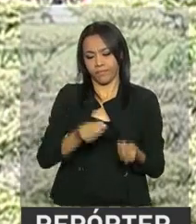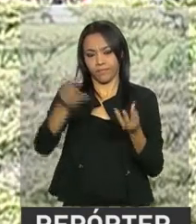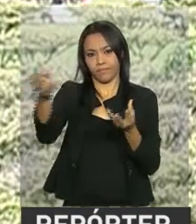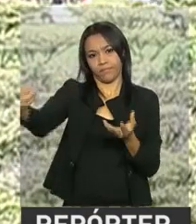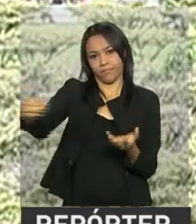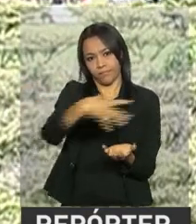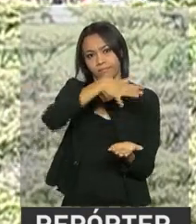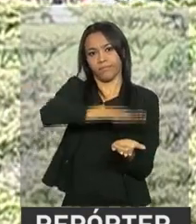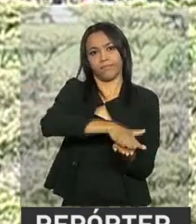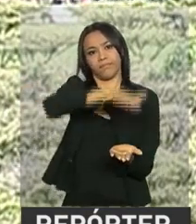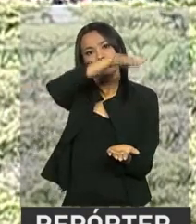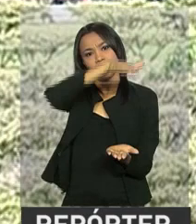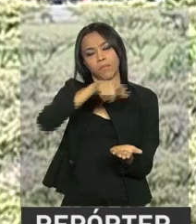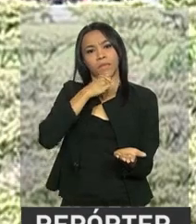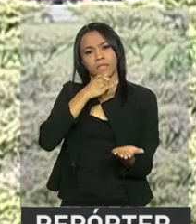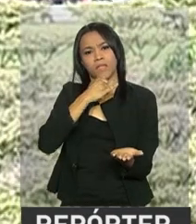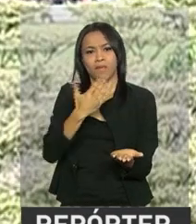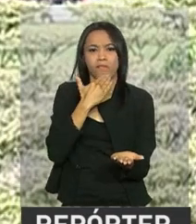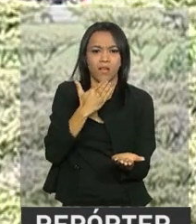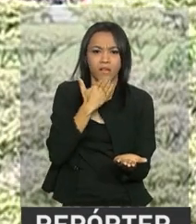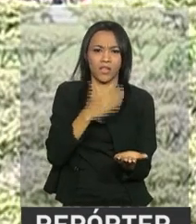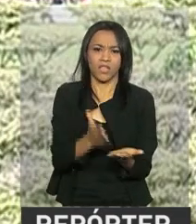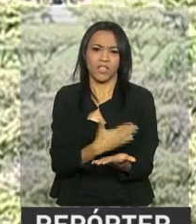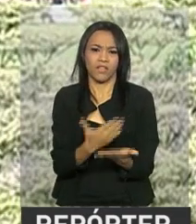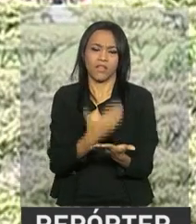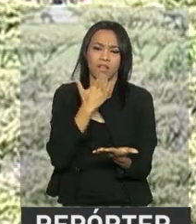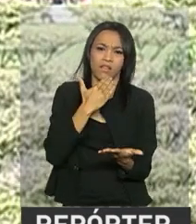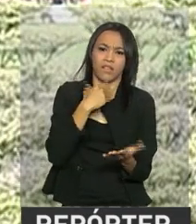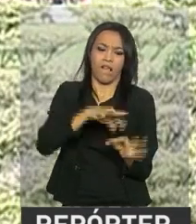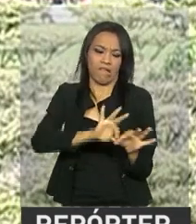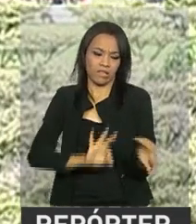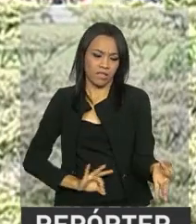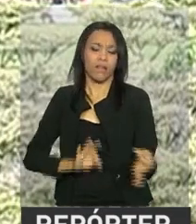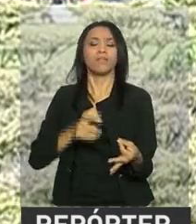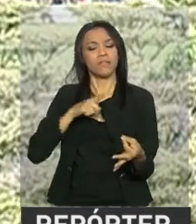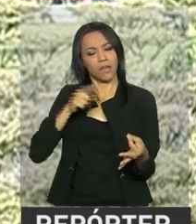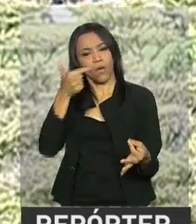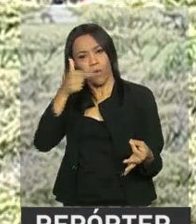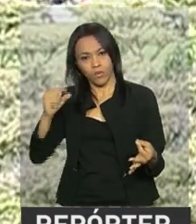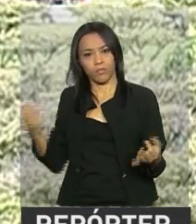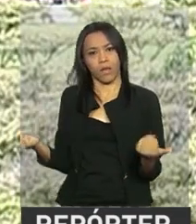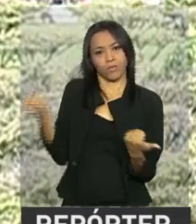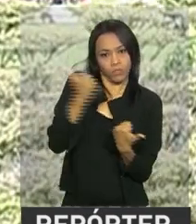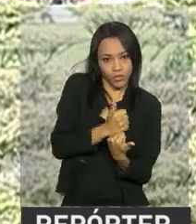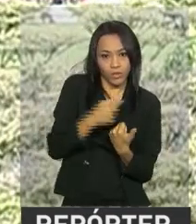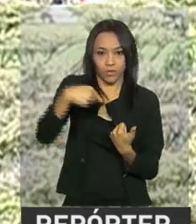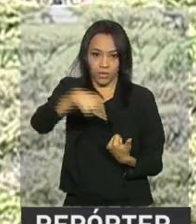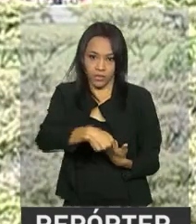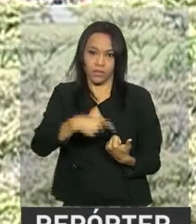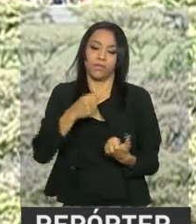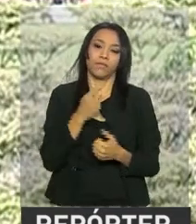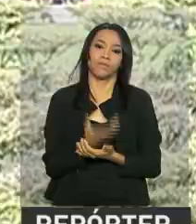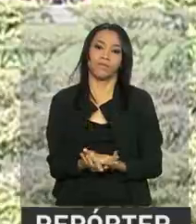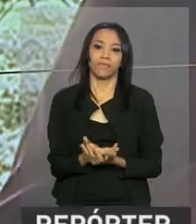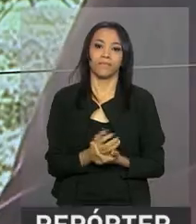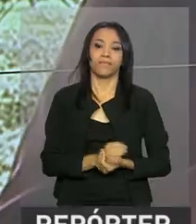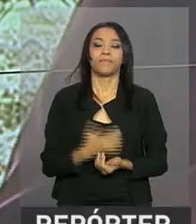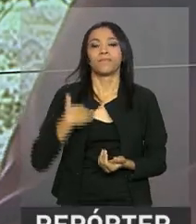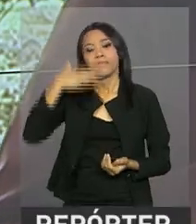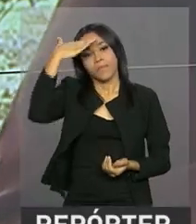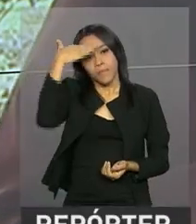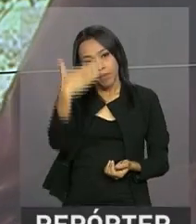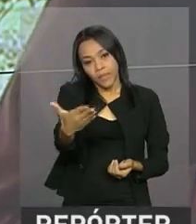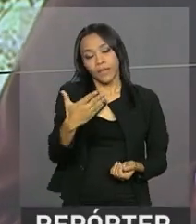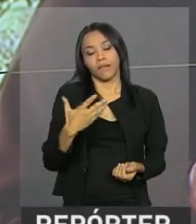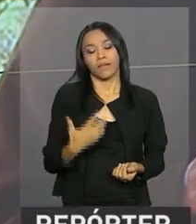de exemplares que estiverem estragados e também para atender a demanda de novos estudantes. Renata. Obrigada,